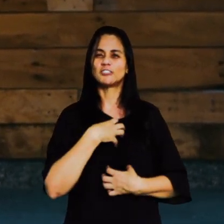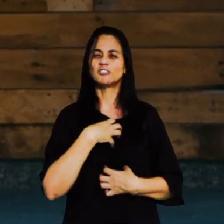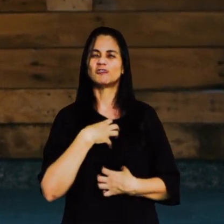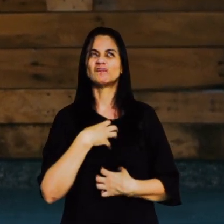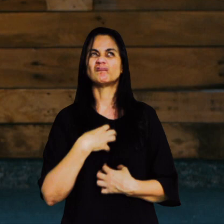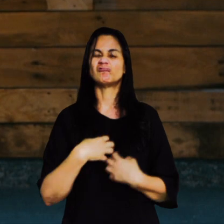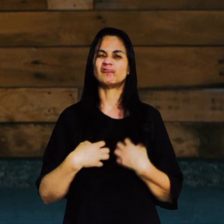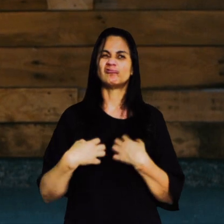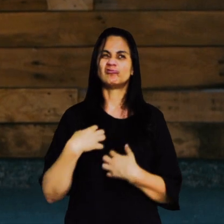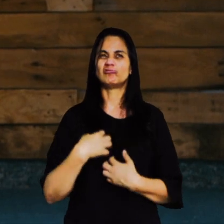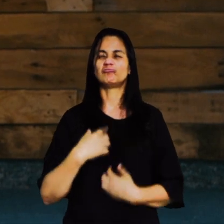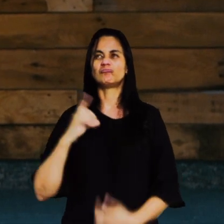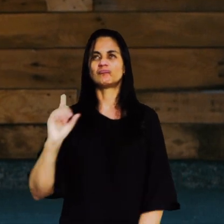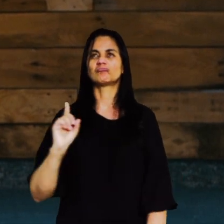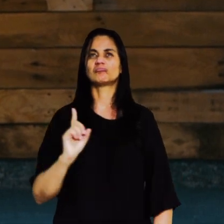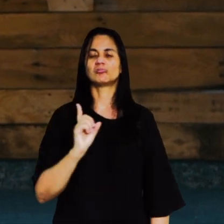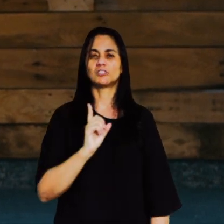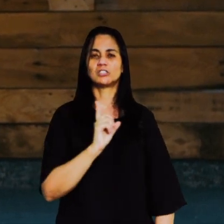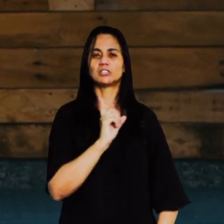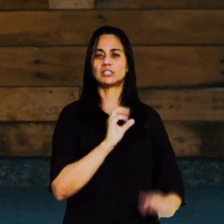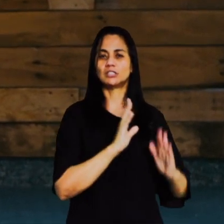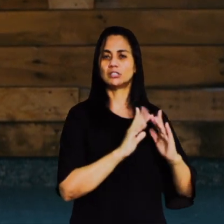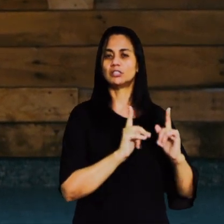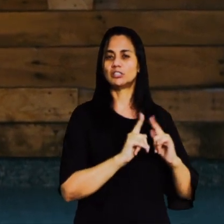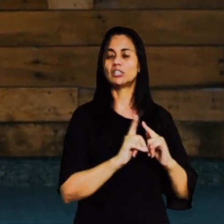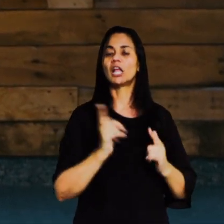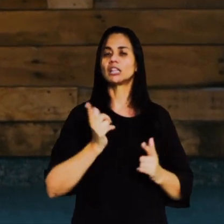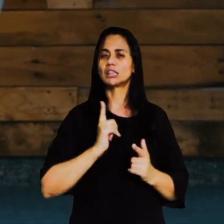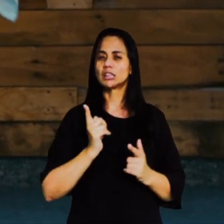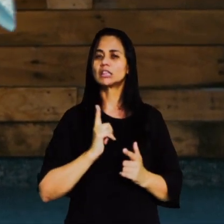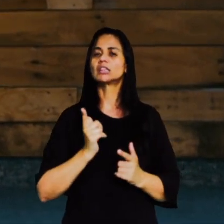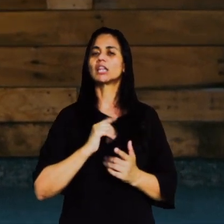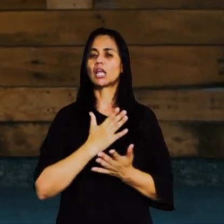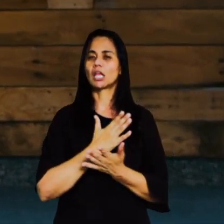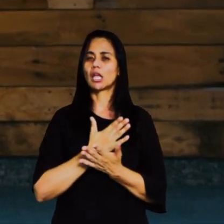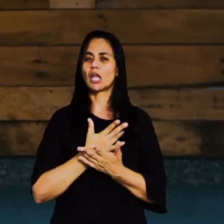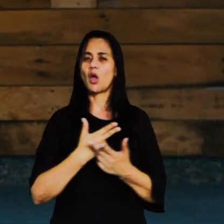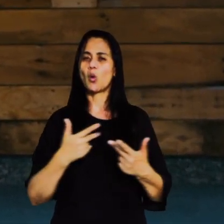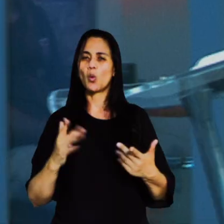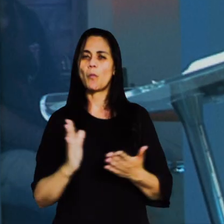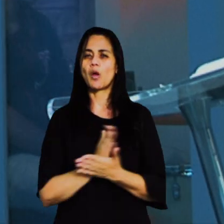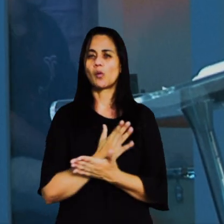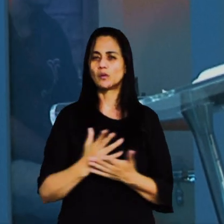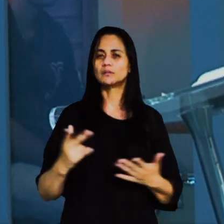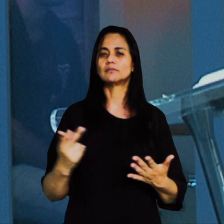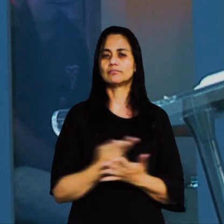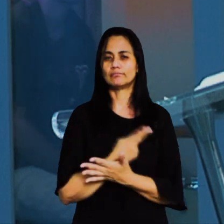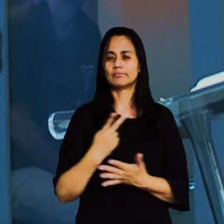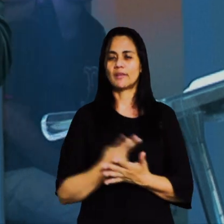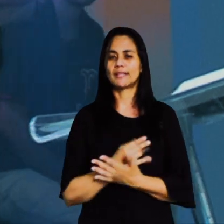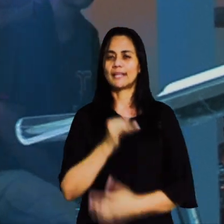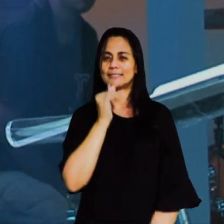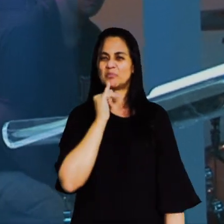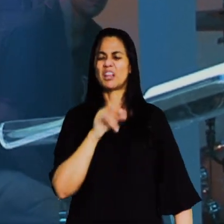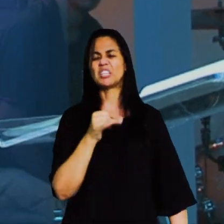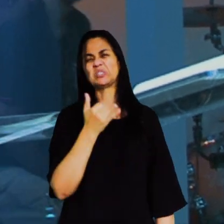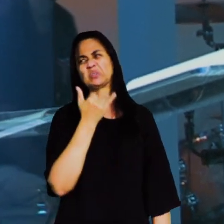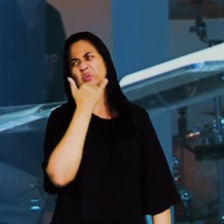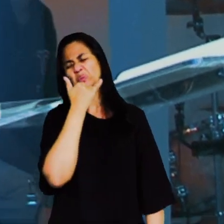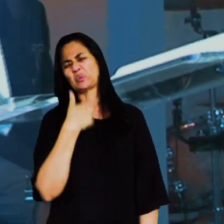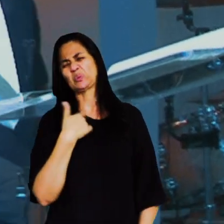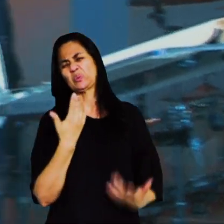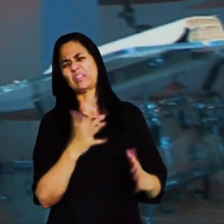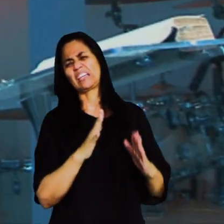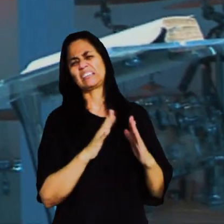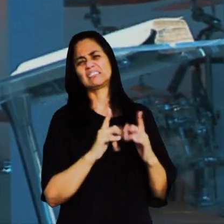está de errado. Quando eu invento várias desculpas o porquê eu vou na igreja, existe